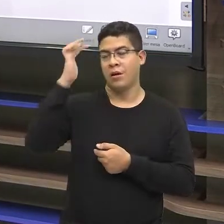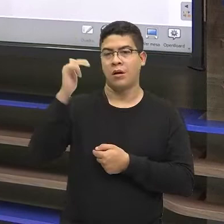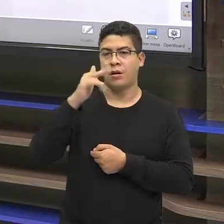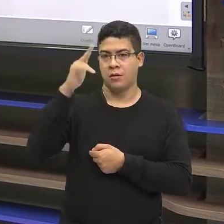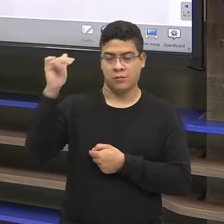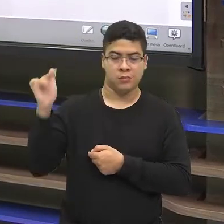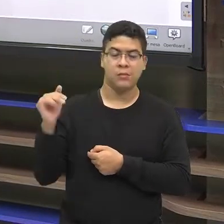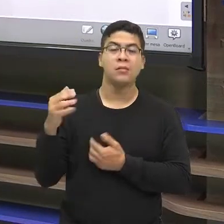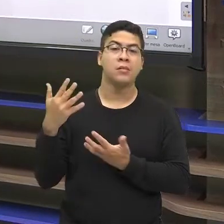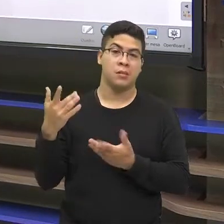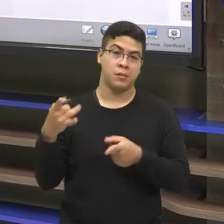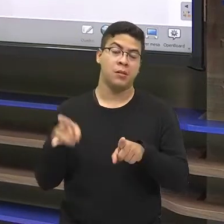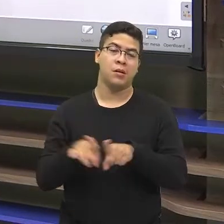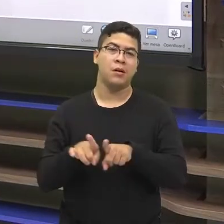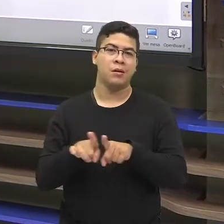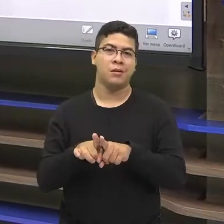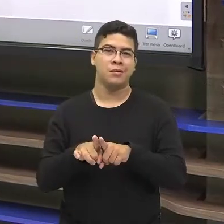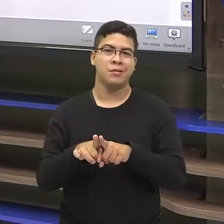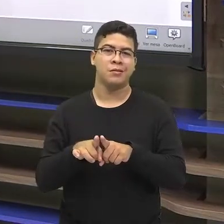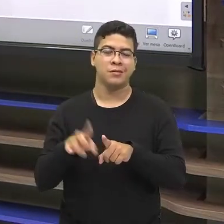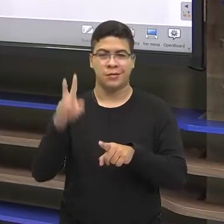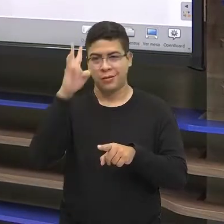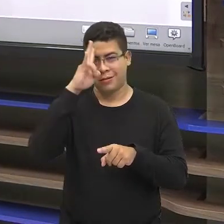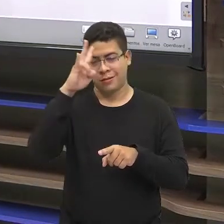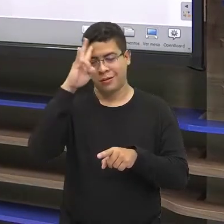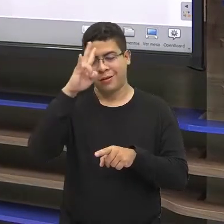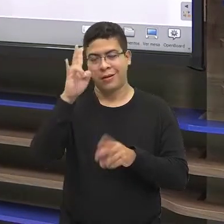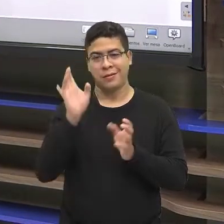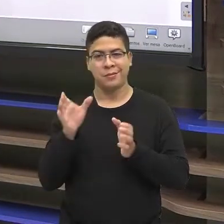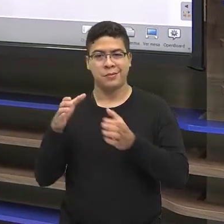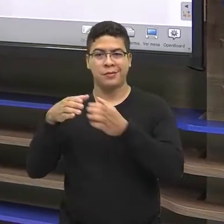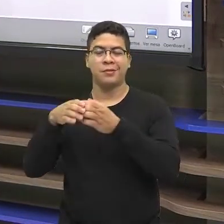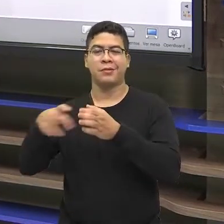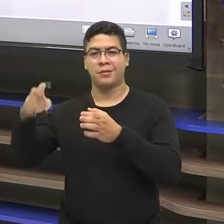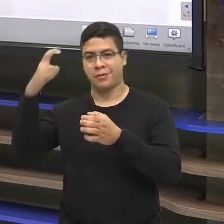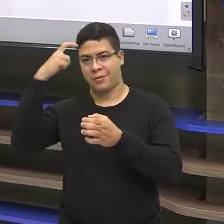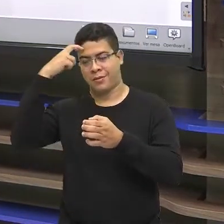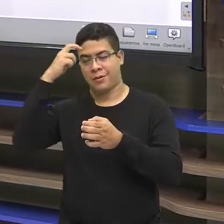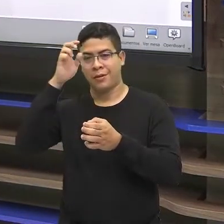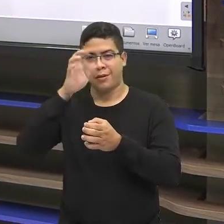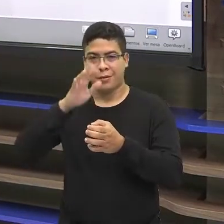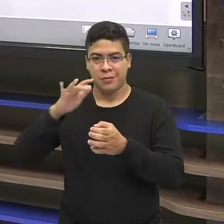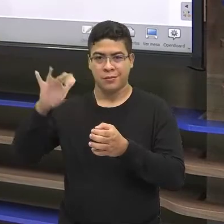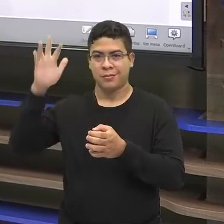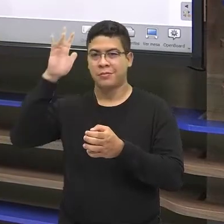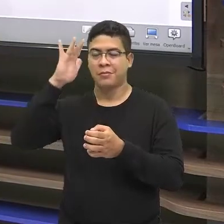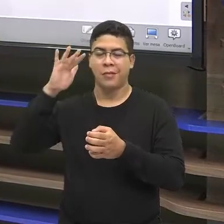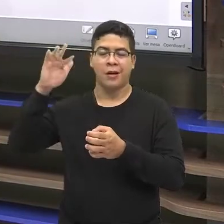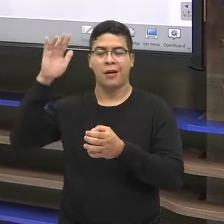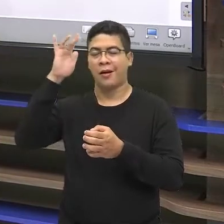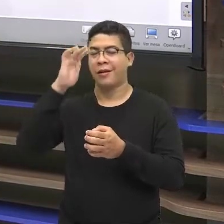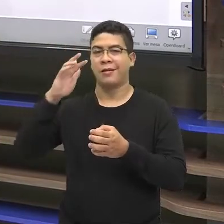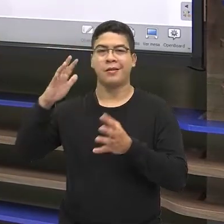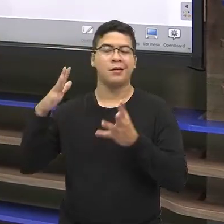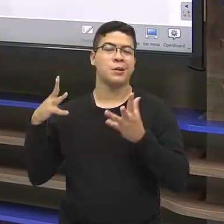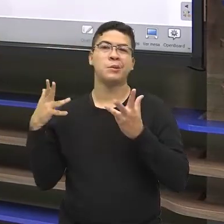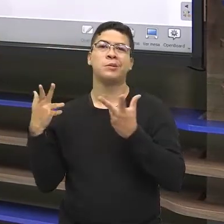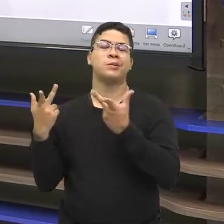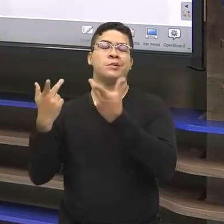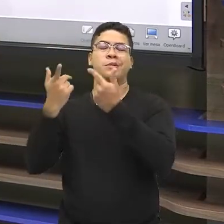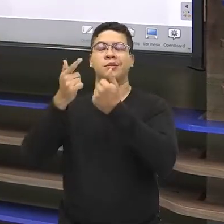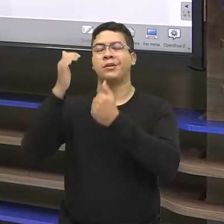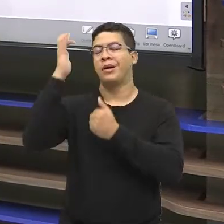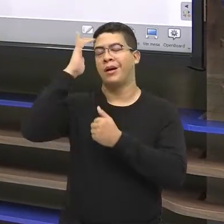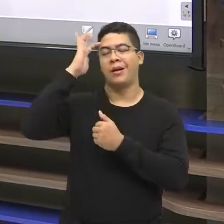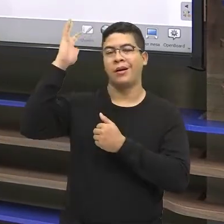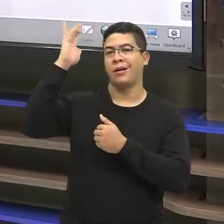também dessas influências das vanguardas europeias. Então ela vai ter essa característica, né, do fantástico, do sonho,